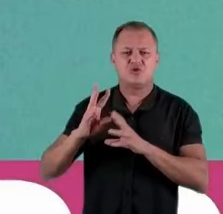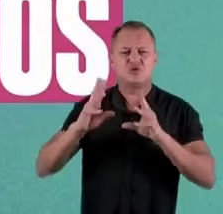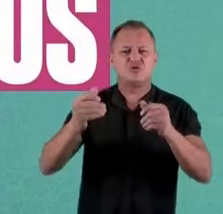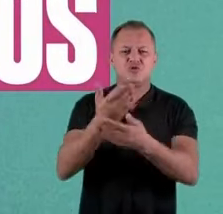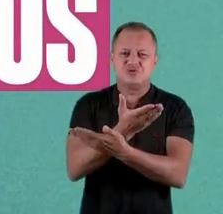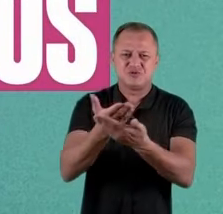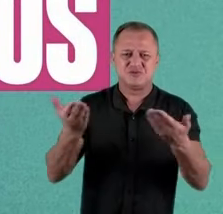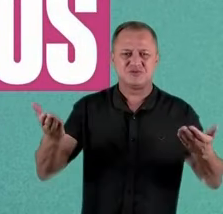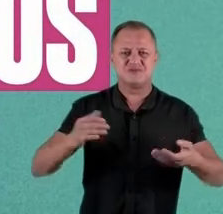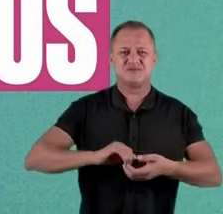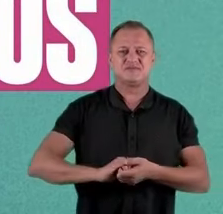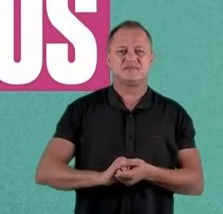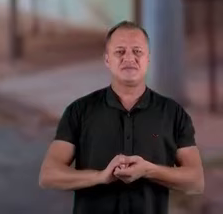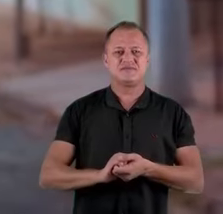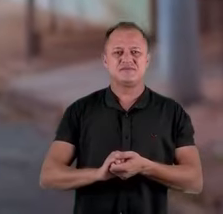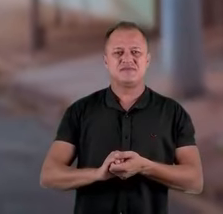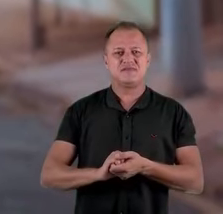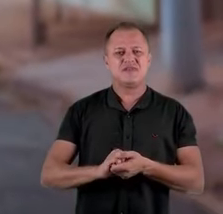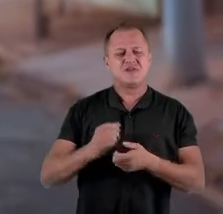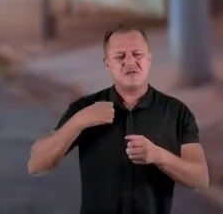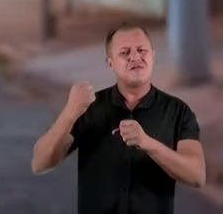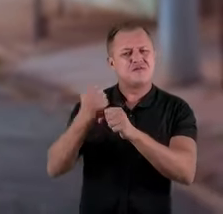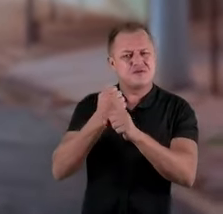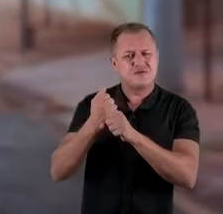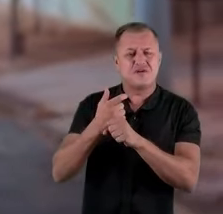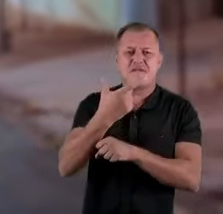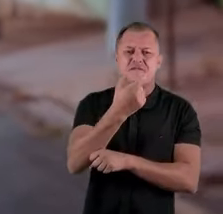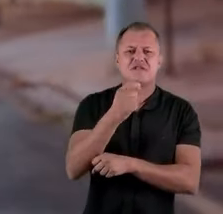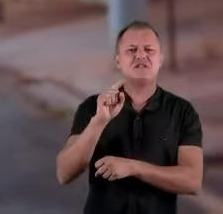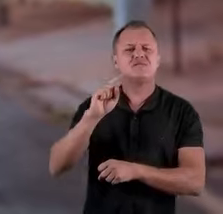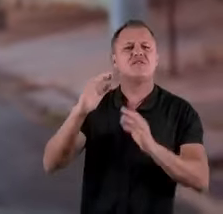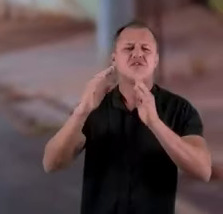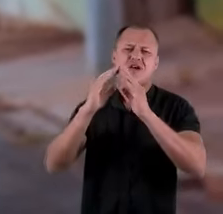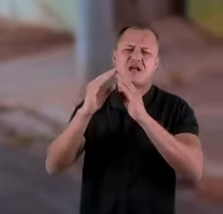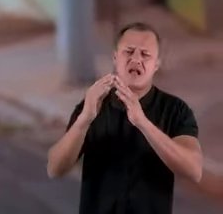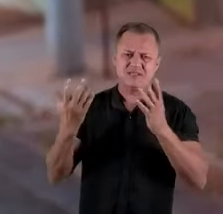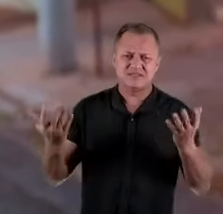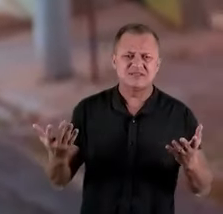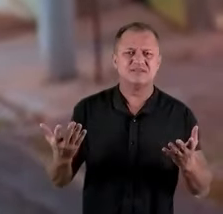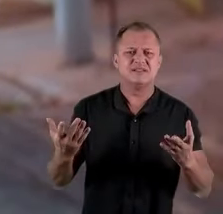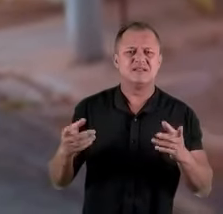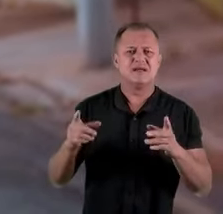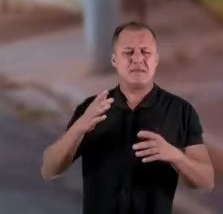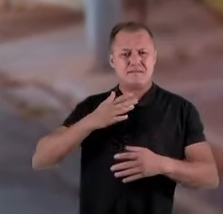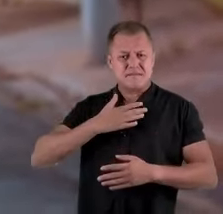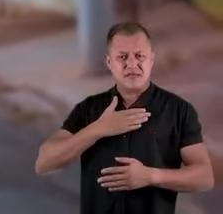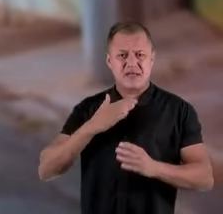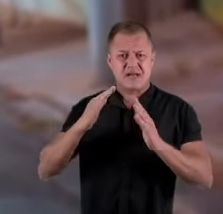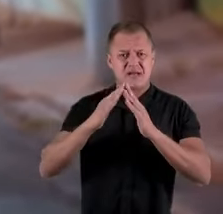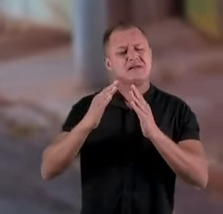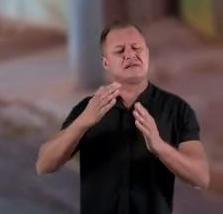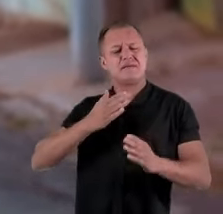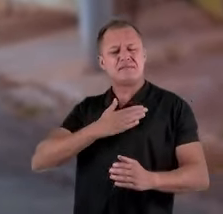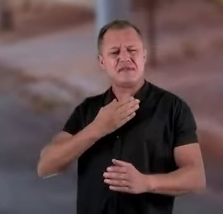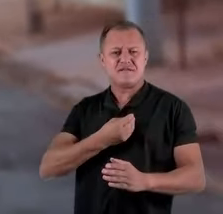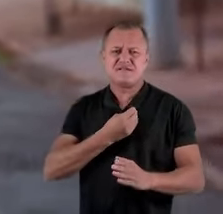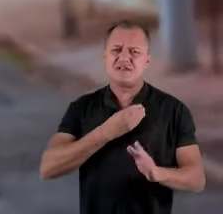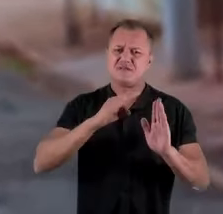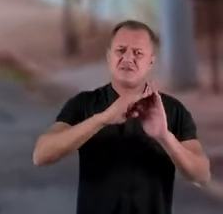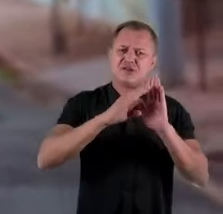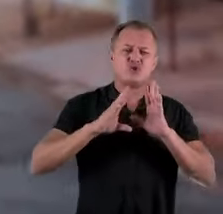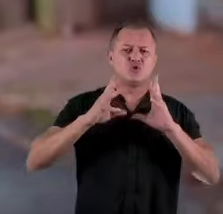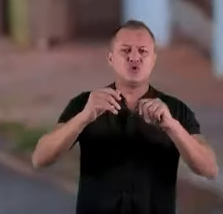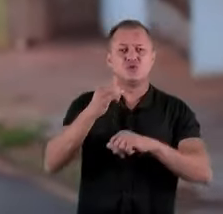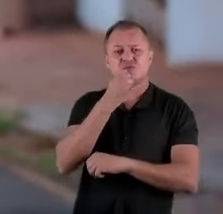com todos e para todos. Vamos construir 20 mil casas populares pelo Minha Casa Minha Vida, todas